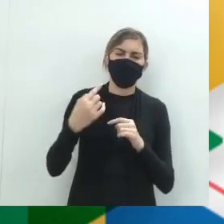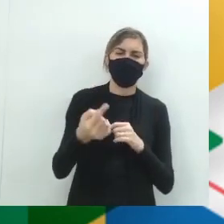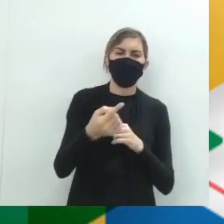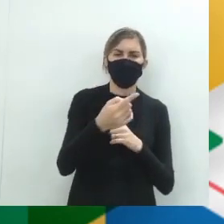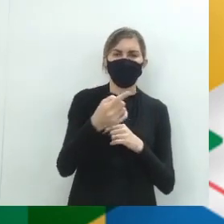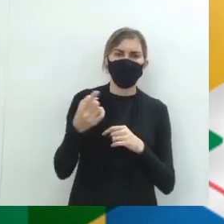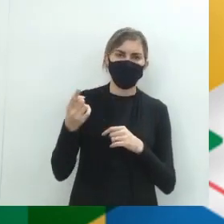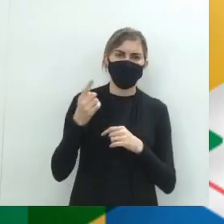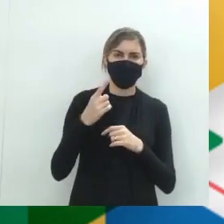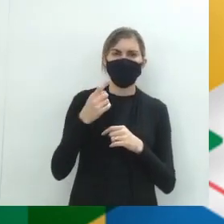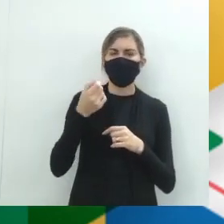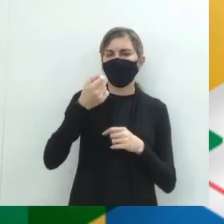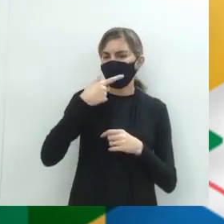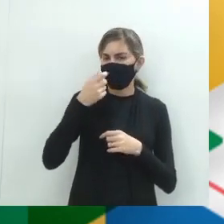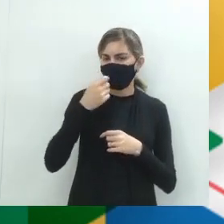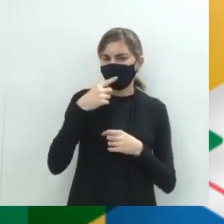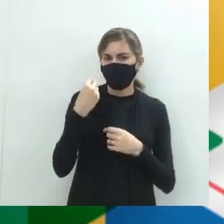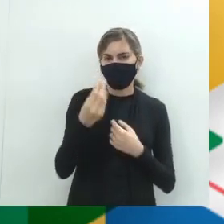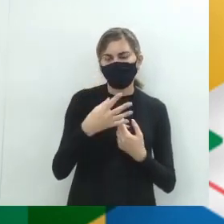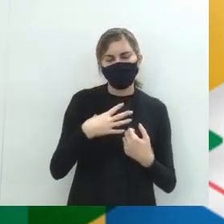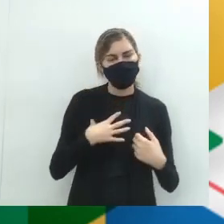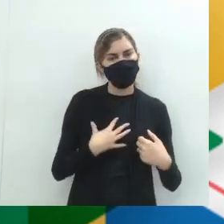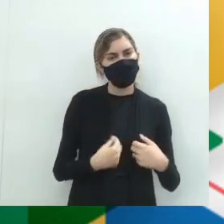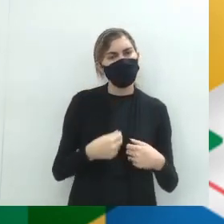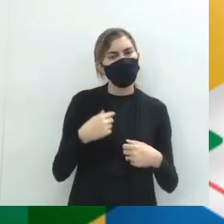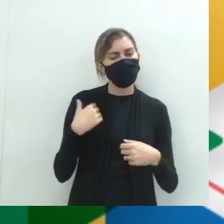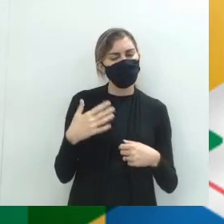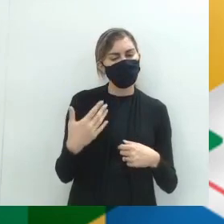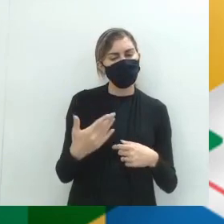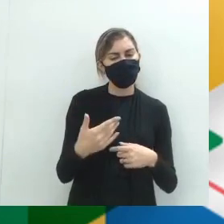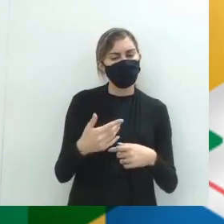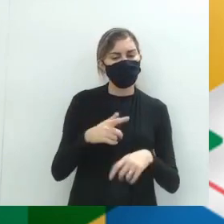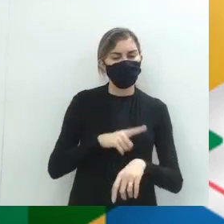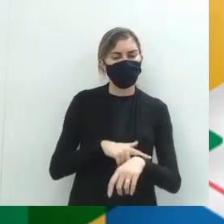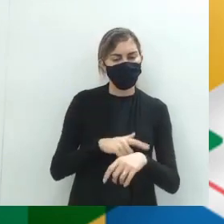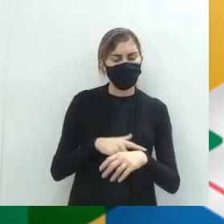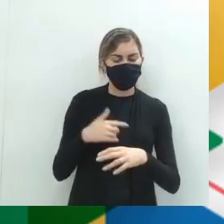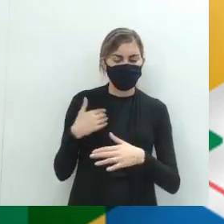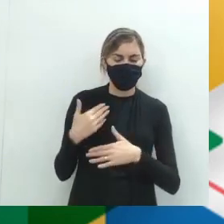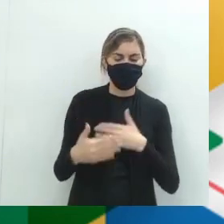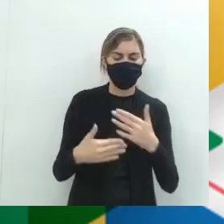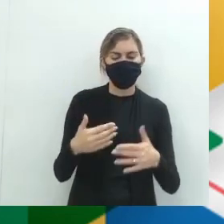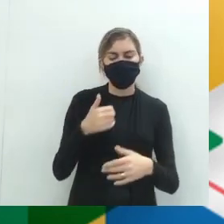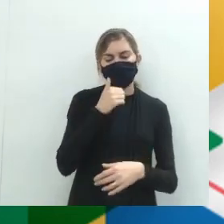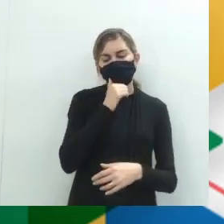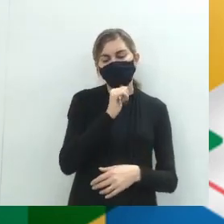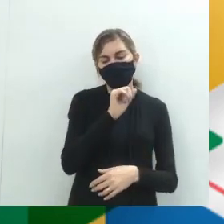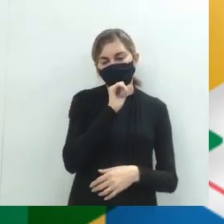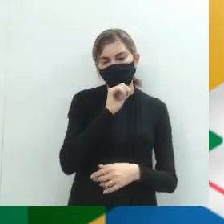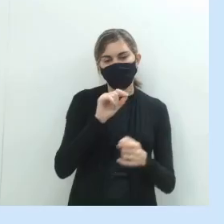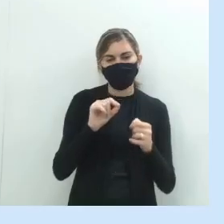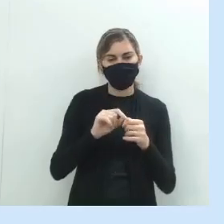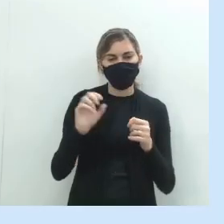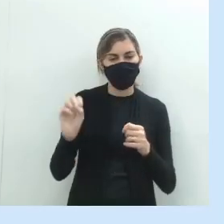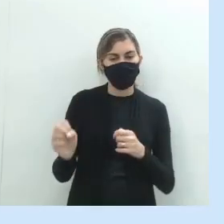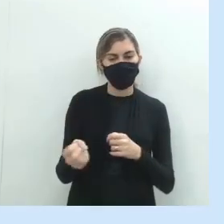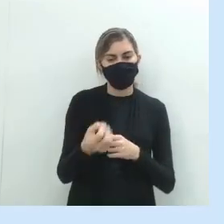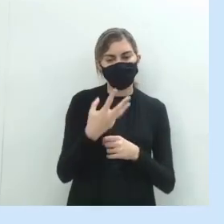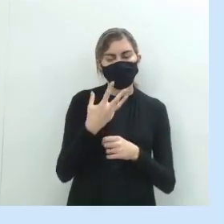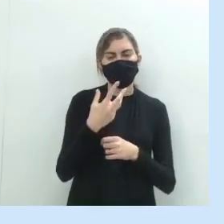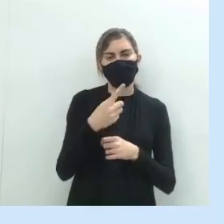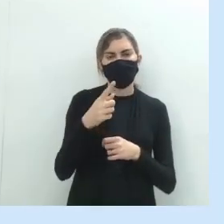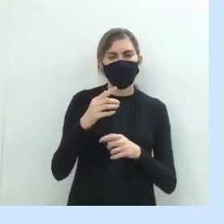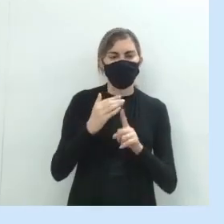chefia medicar a filha dela, decorrido certo tempo, a mãe efetua uma nova medida